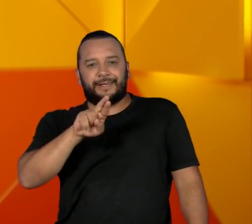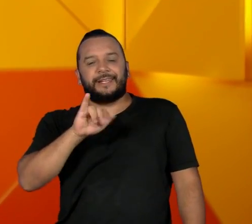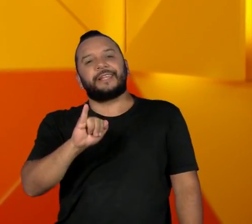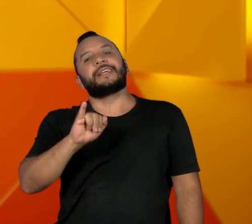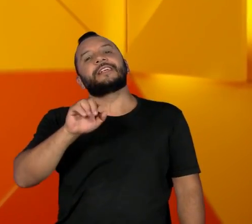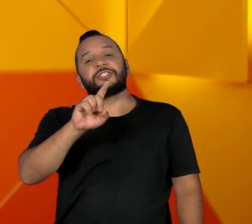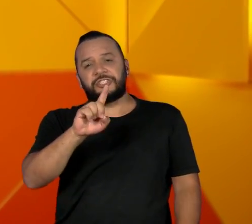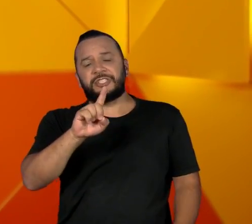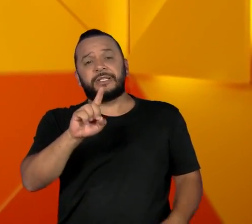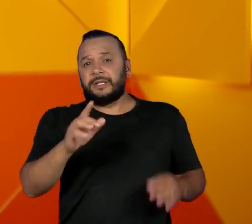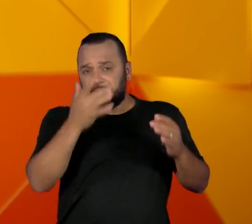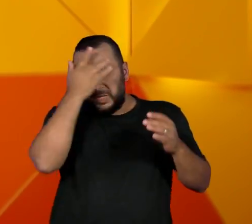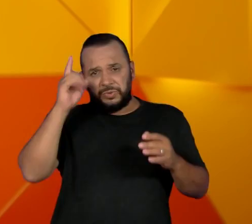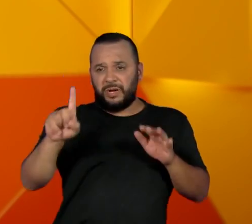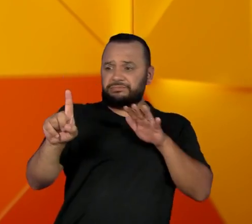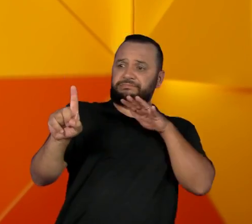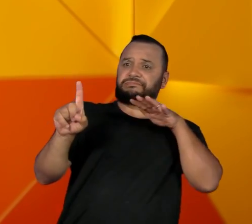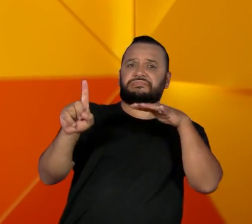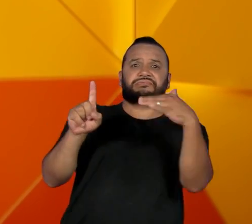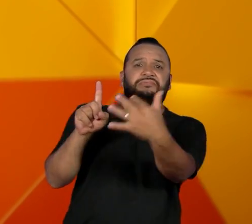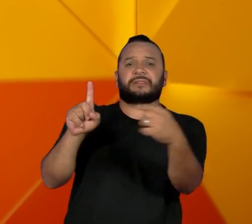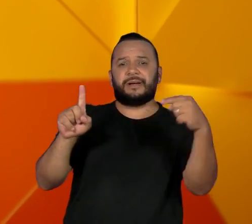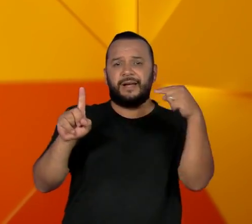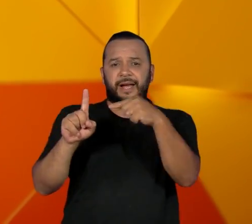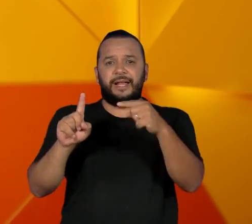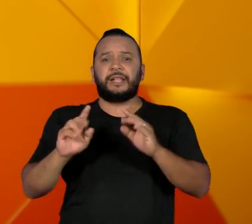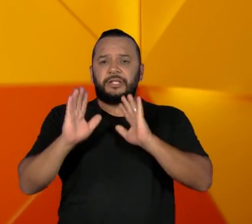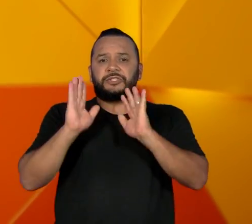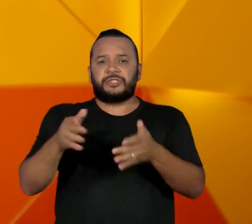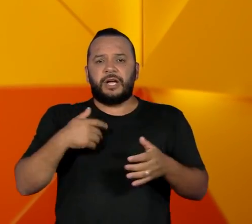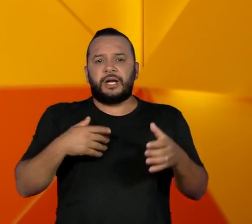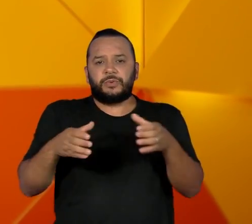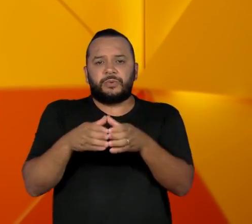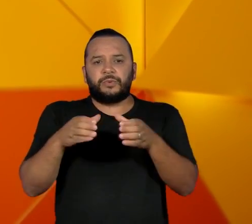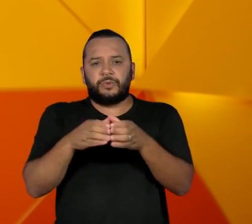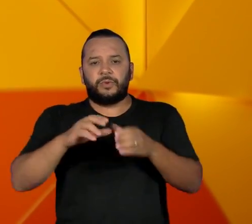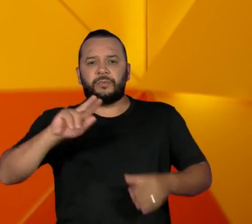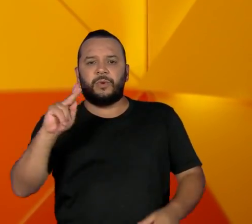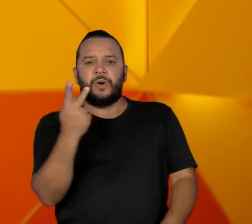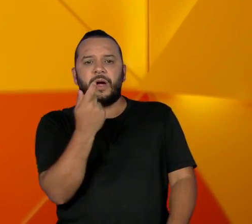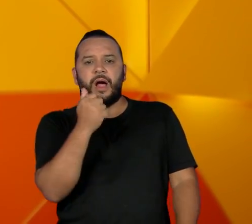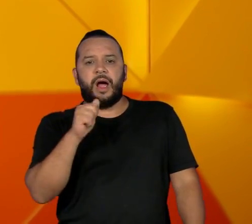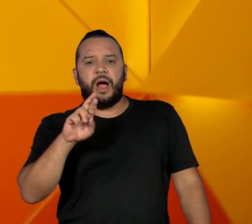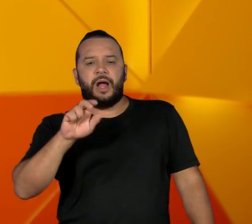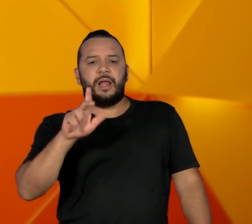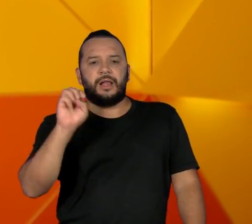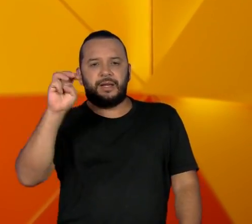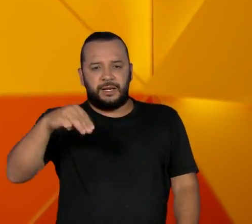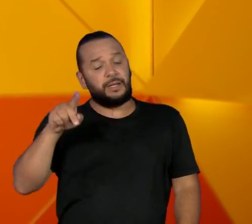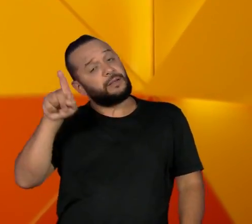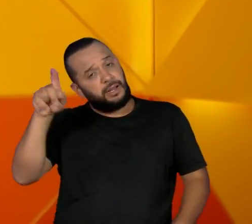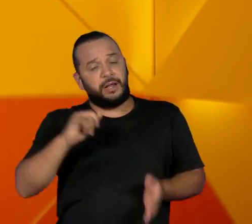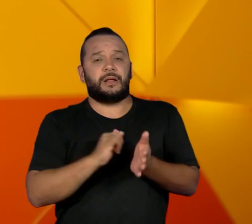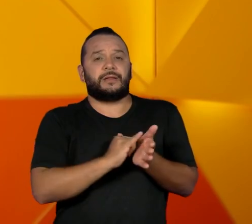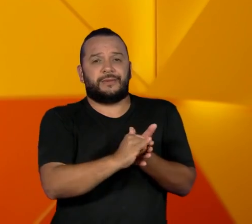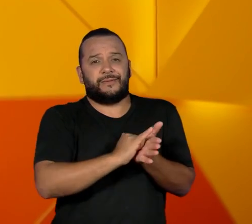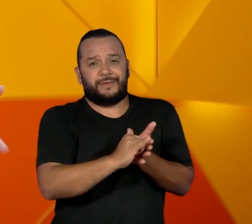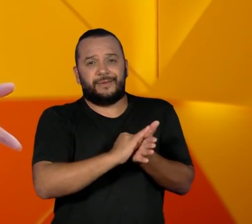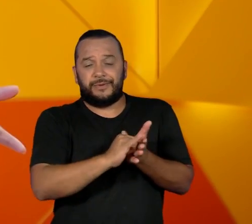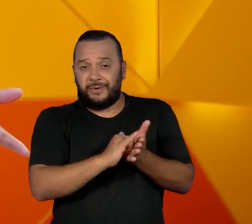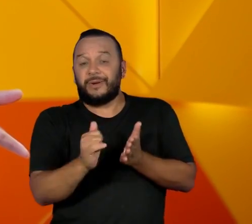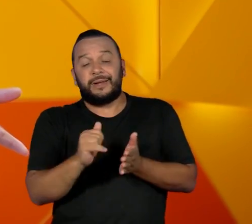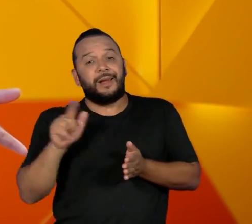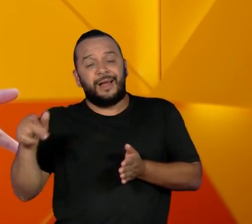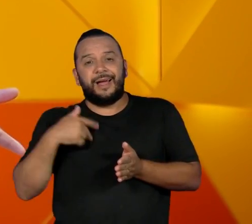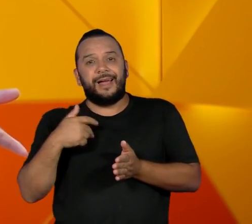destaque da companhia Dance Theatre of Harlem, em Nova York. E é conhecida por mudar o mundo por meio das